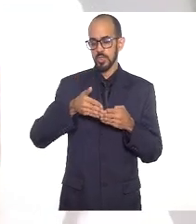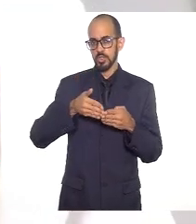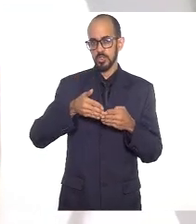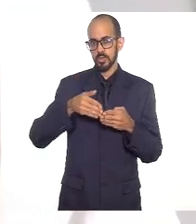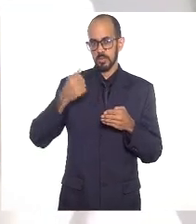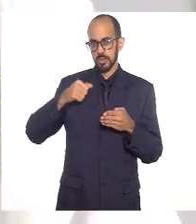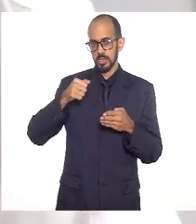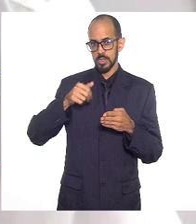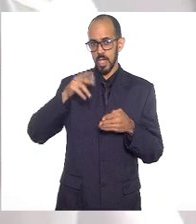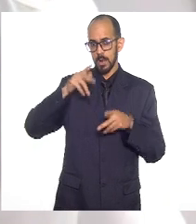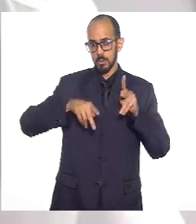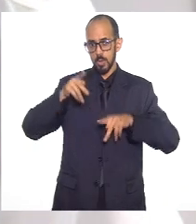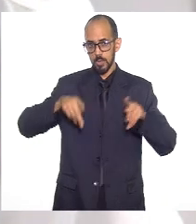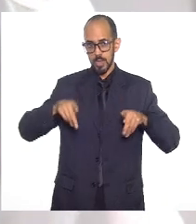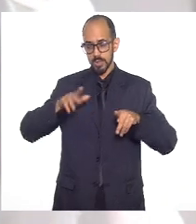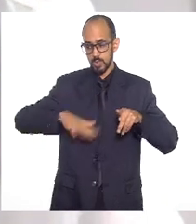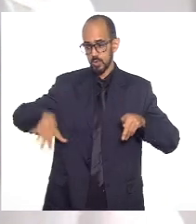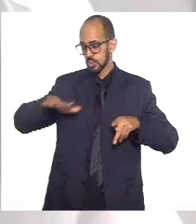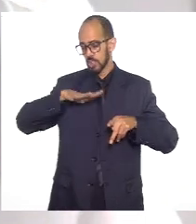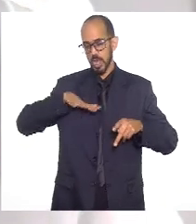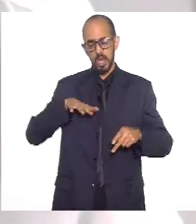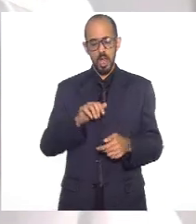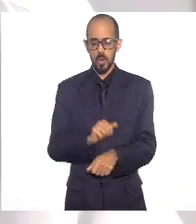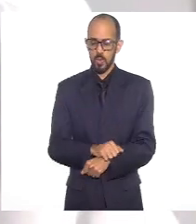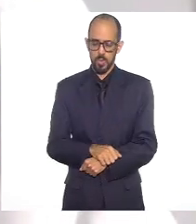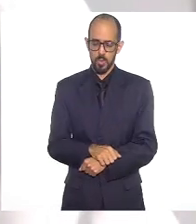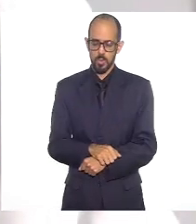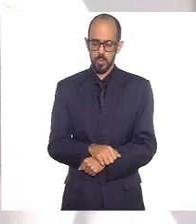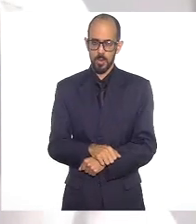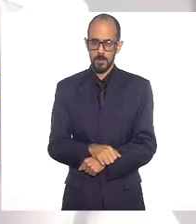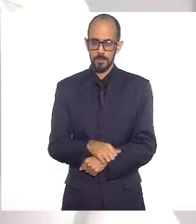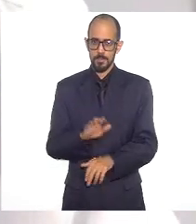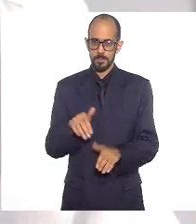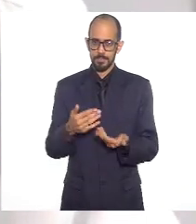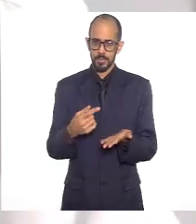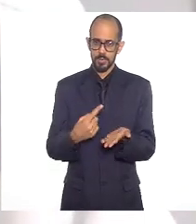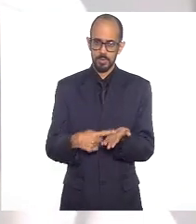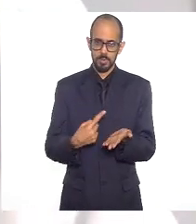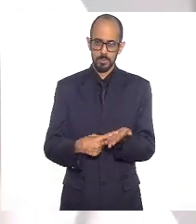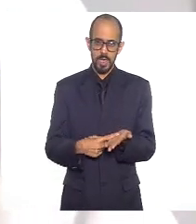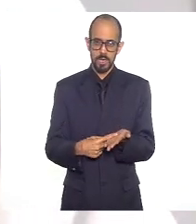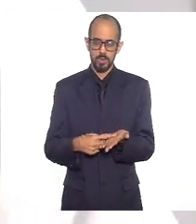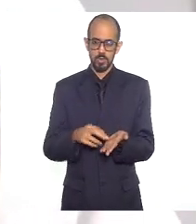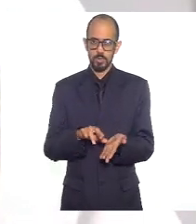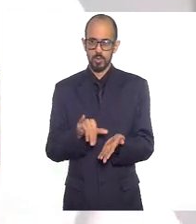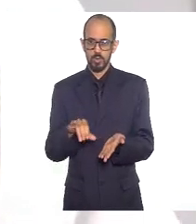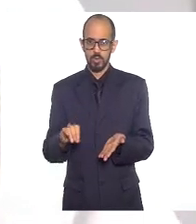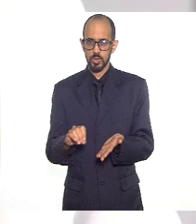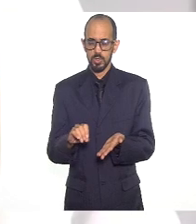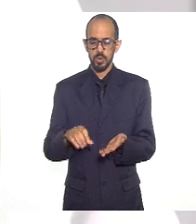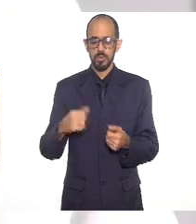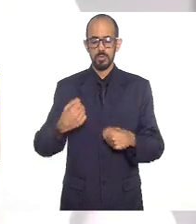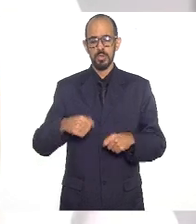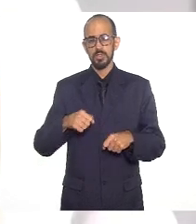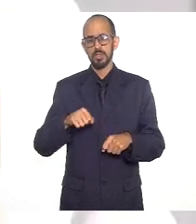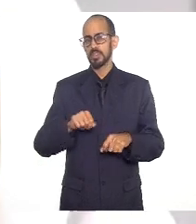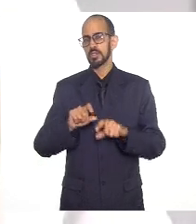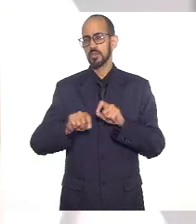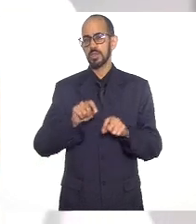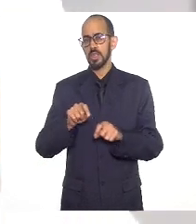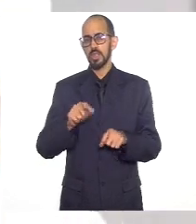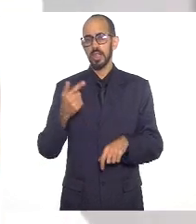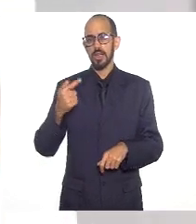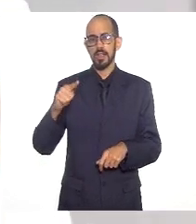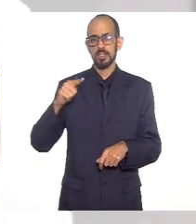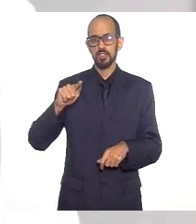da sua população como um todo. Então, acho que esse pacto pelo Rio de Janeiro ele precisa passar pela garantia